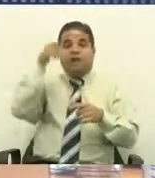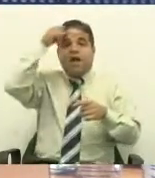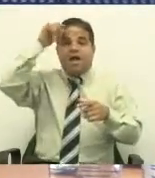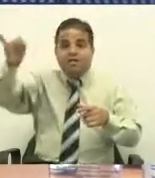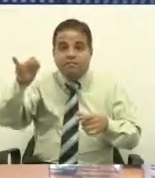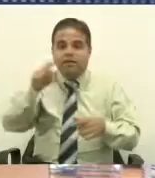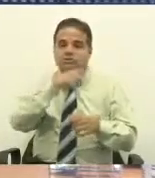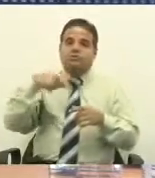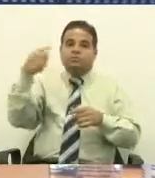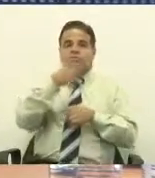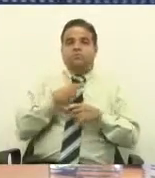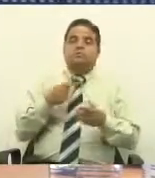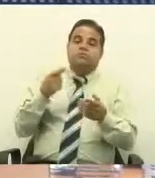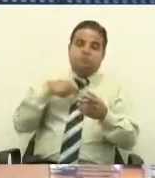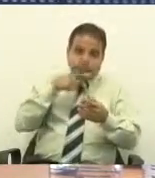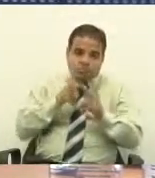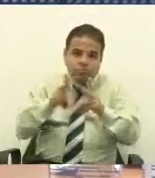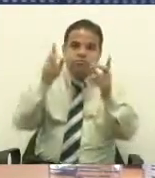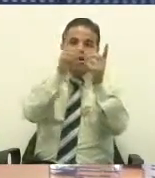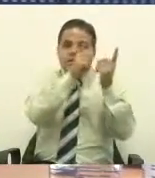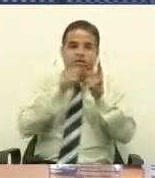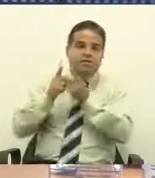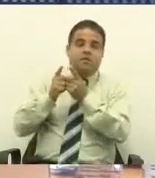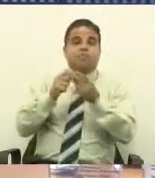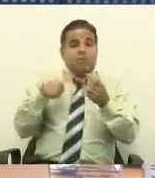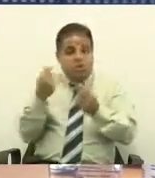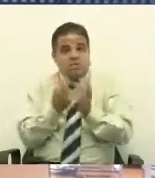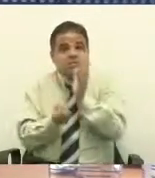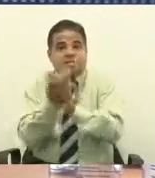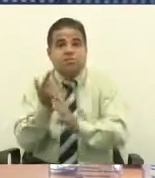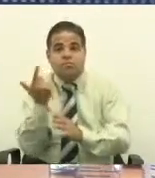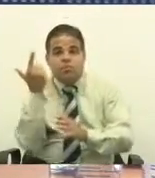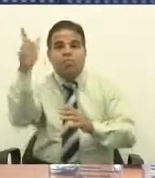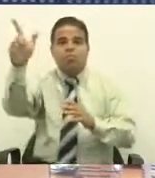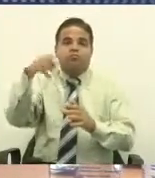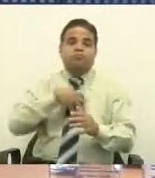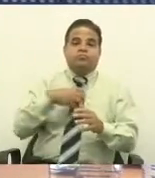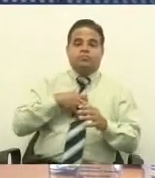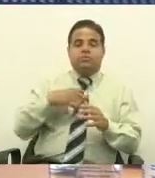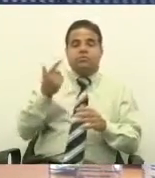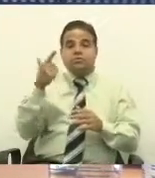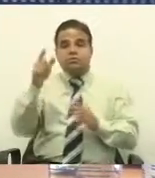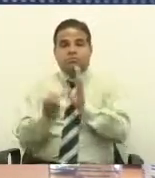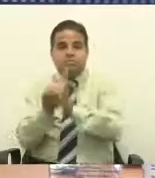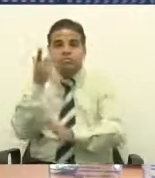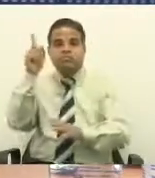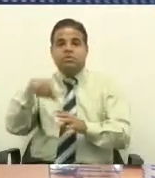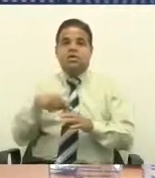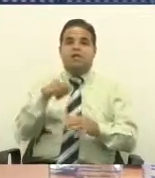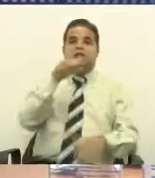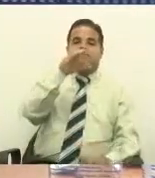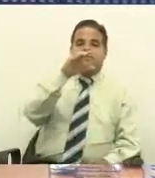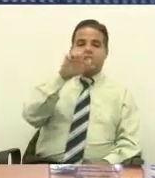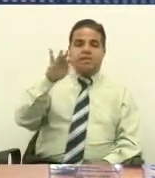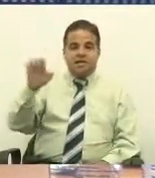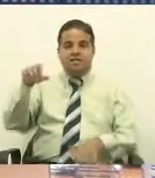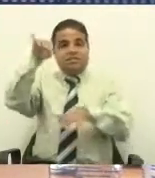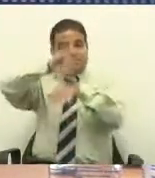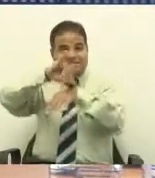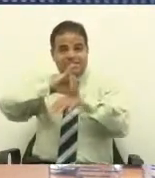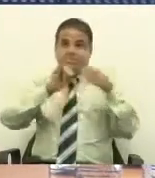acontecesse, nós não deixamos de atender a nossa população, mas nós criamos uma alternativa. Uma outra alternativa, que era o CIET